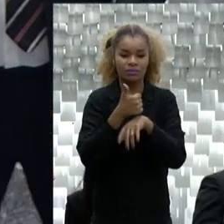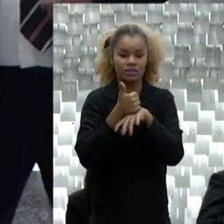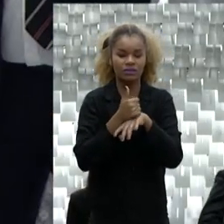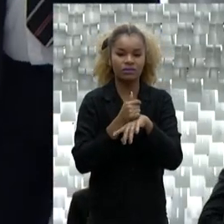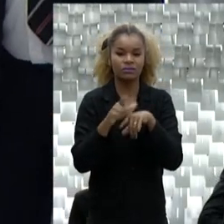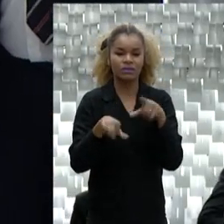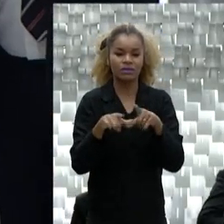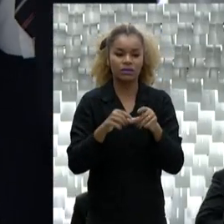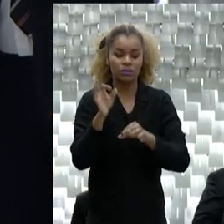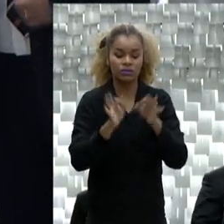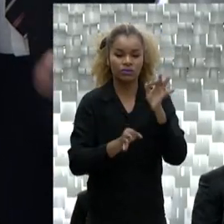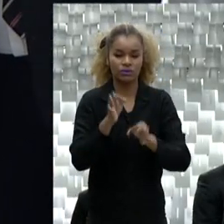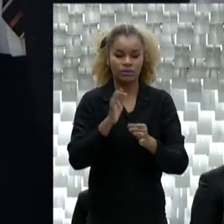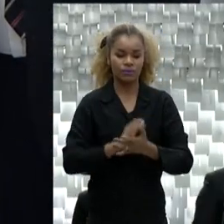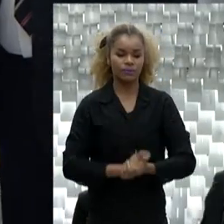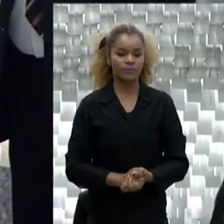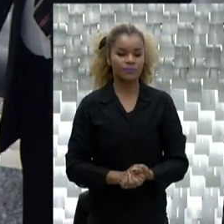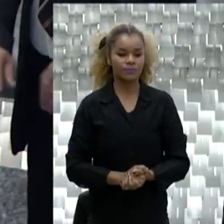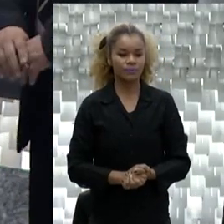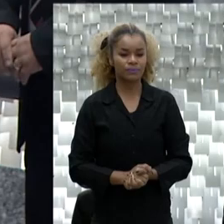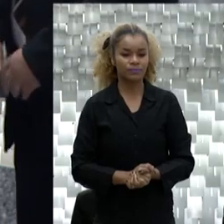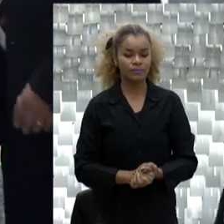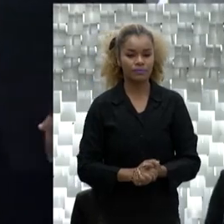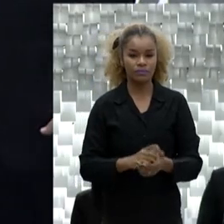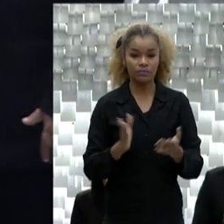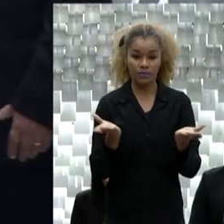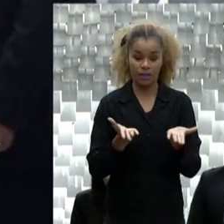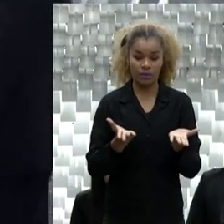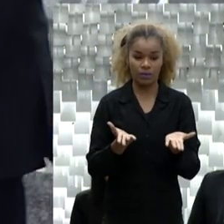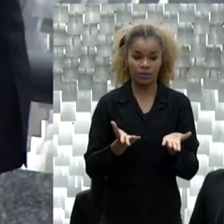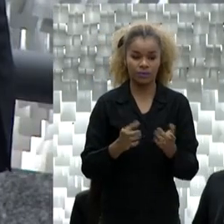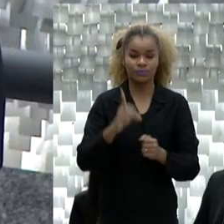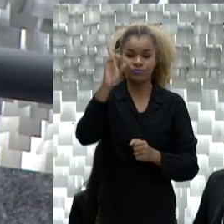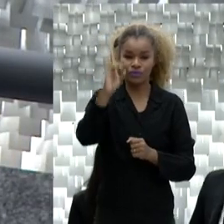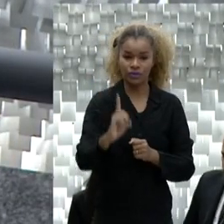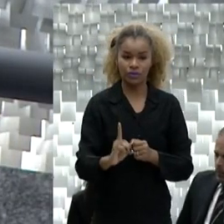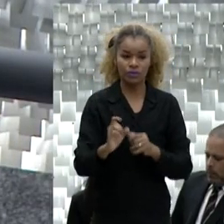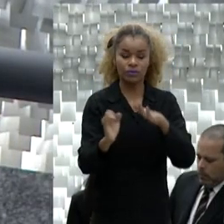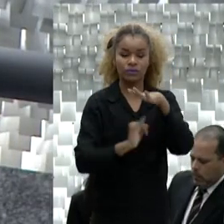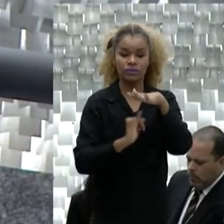prestação jurisdicional. Neste momento, o diretor do